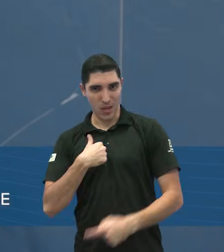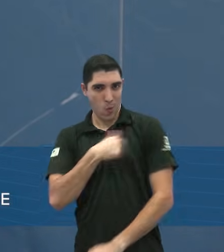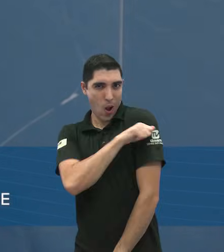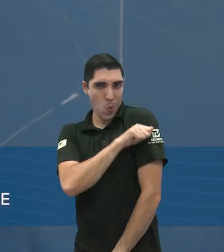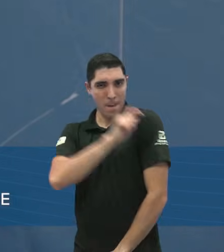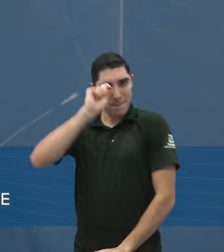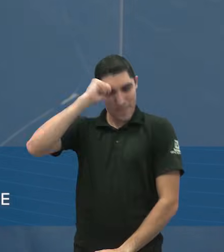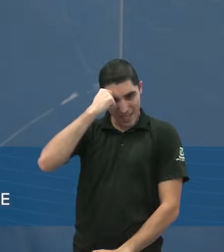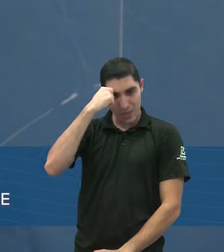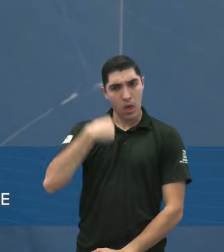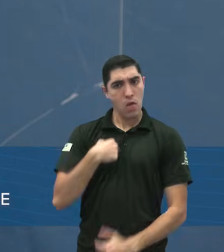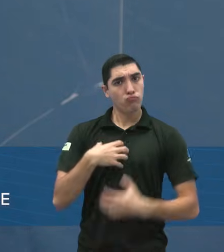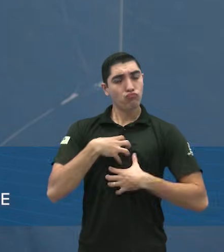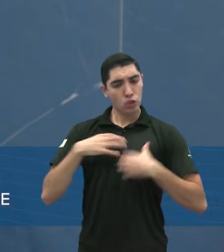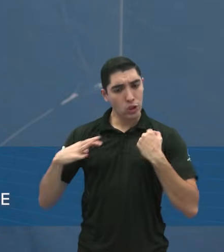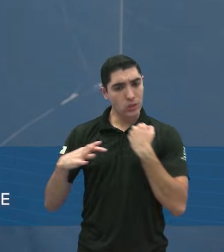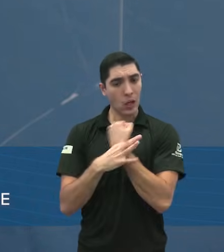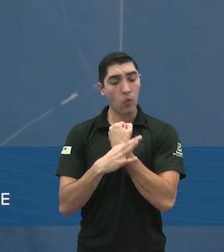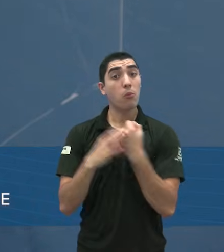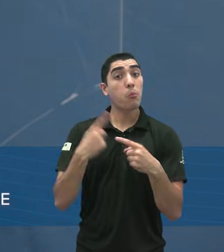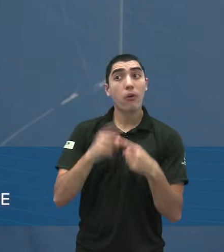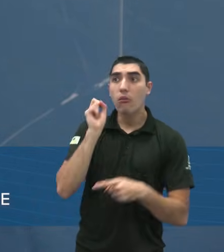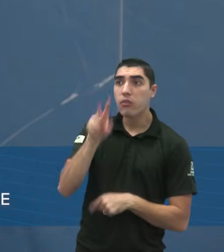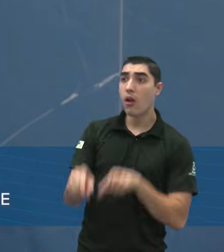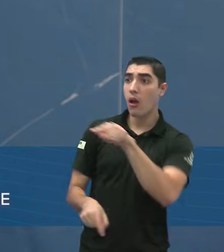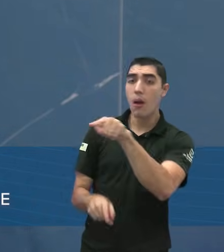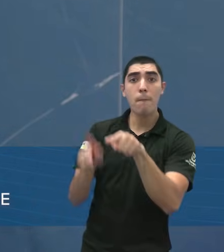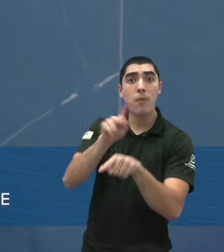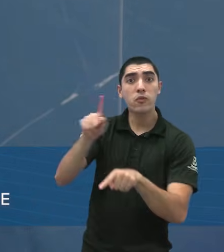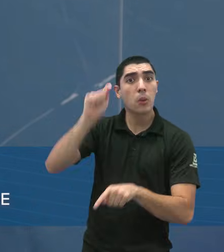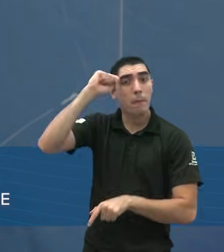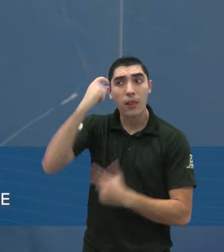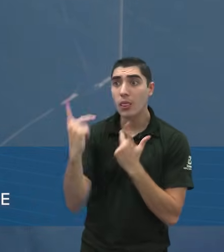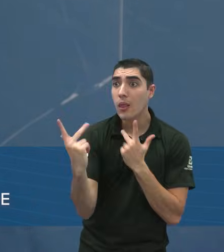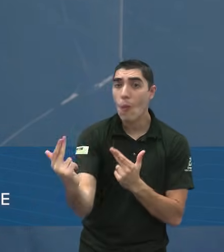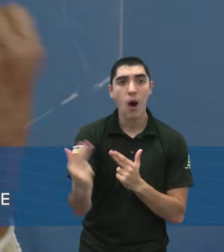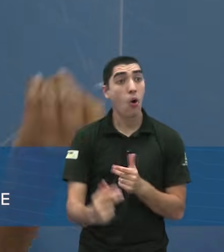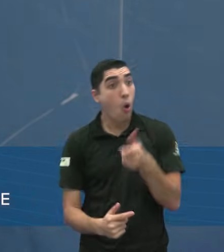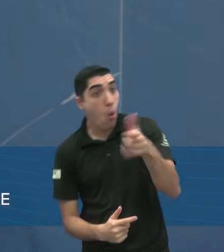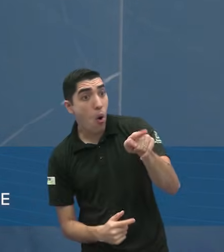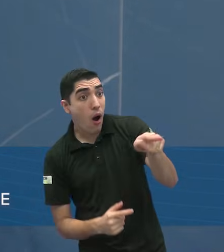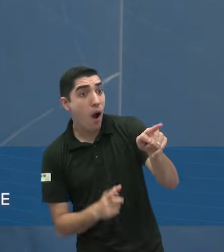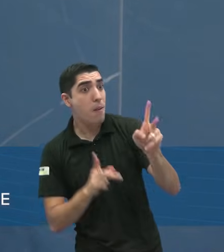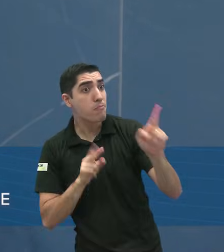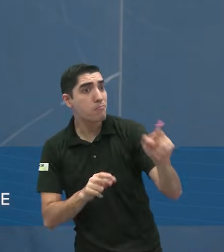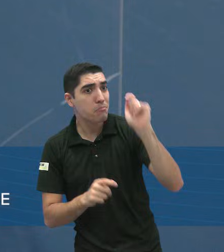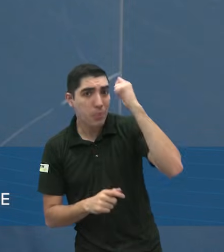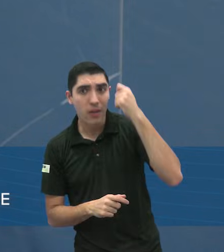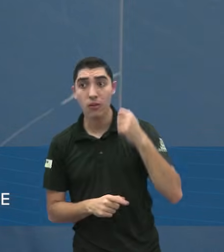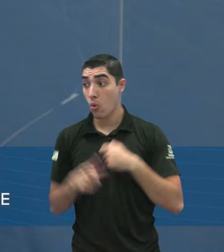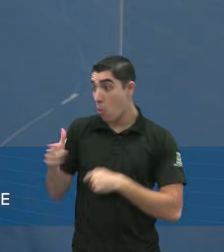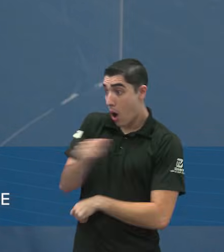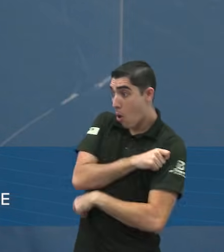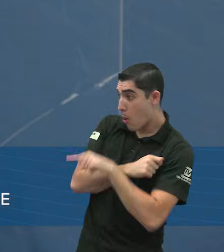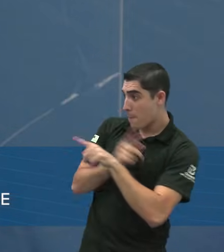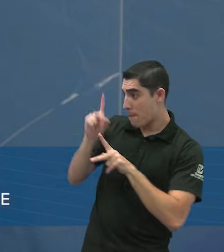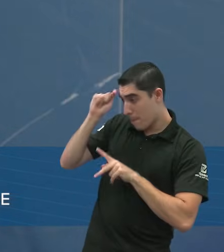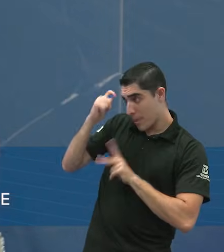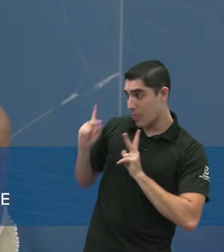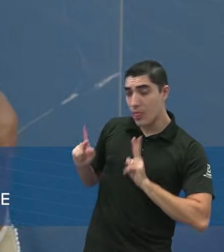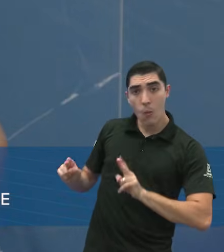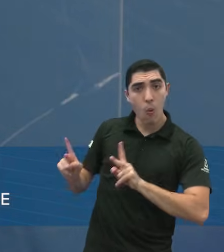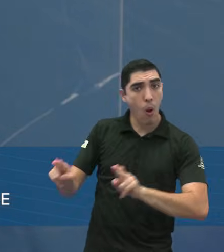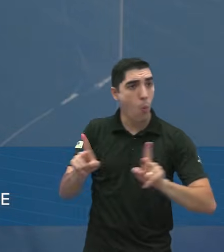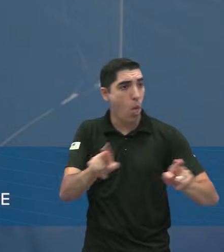outros professores negros também dando aula, e outros alunos como ele ali, e